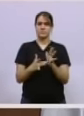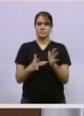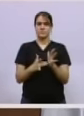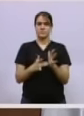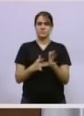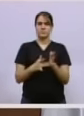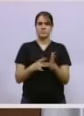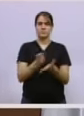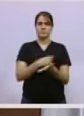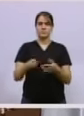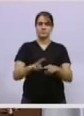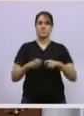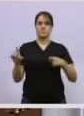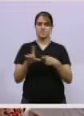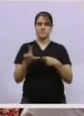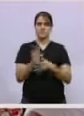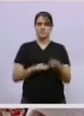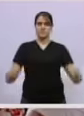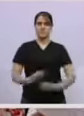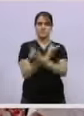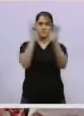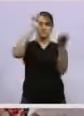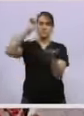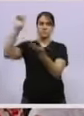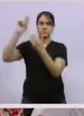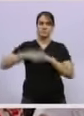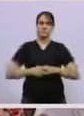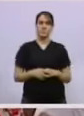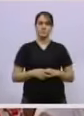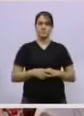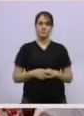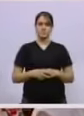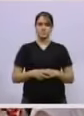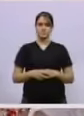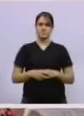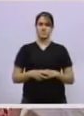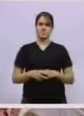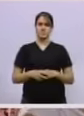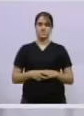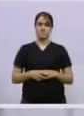Cristo segundo Lucas. Glória a vós, Senhor.